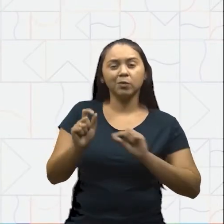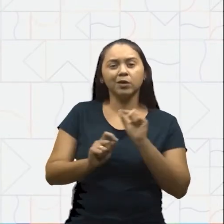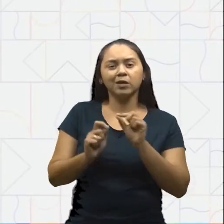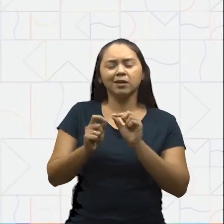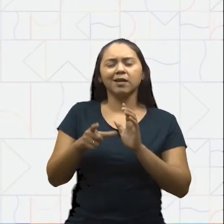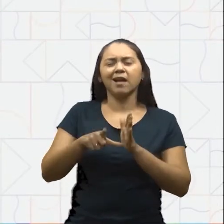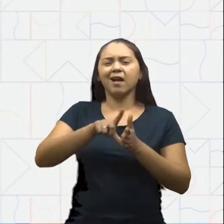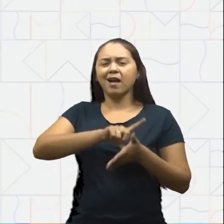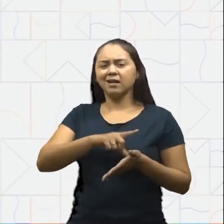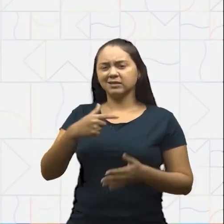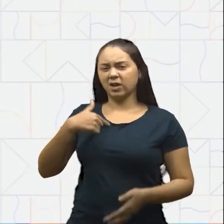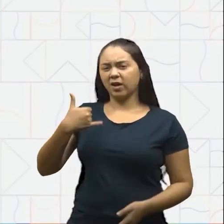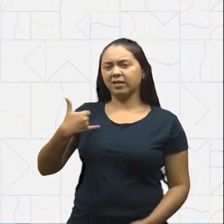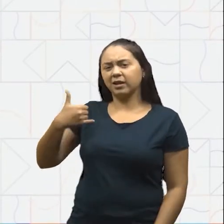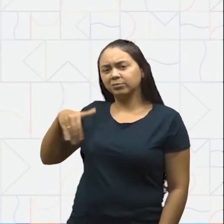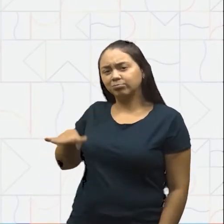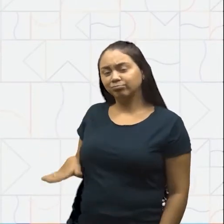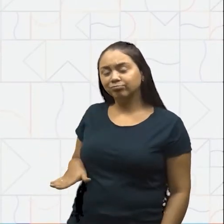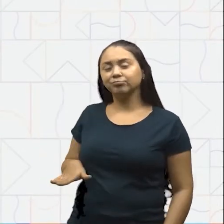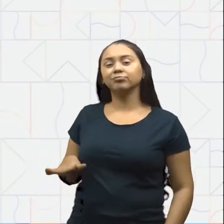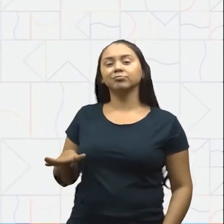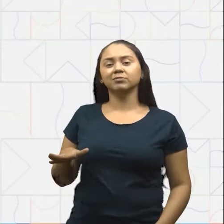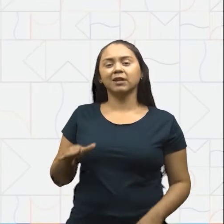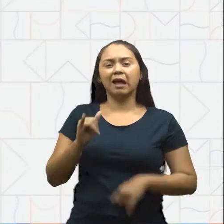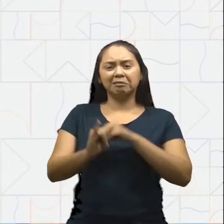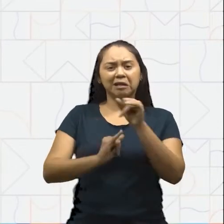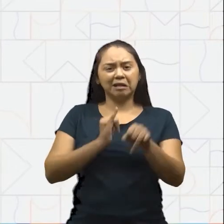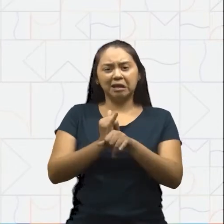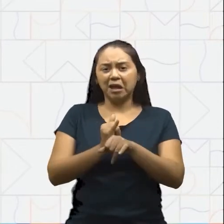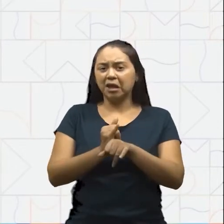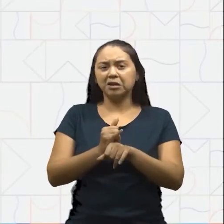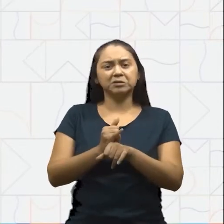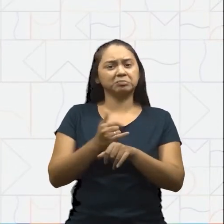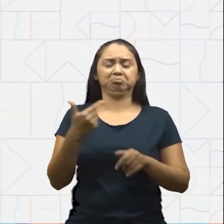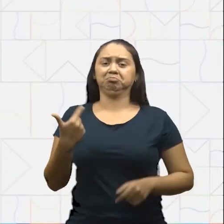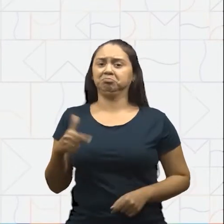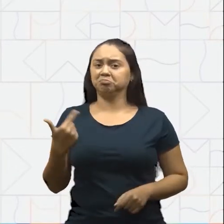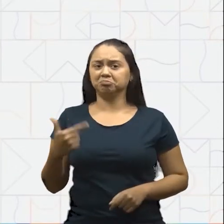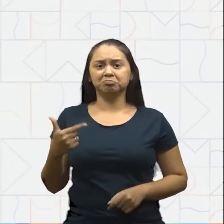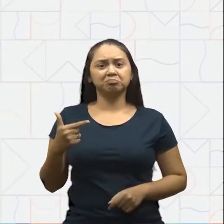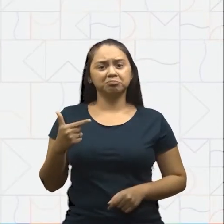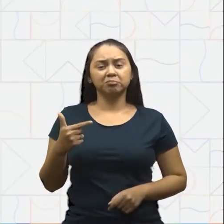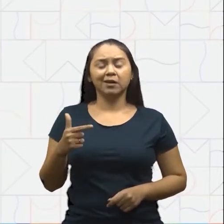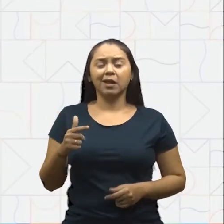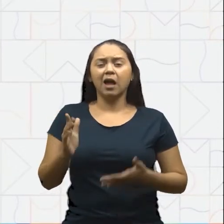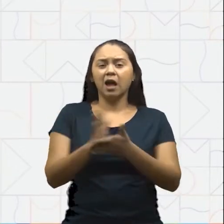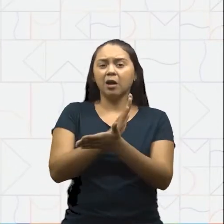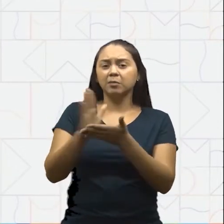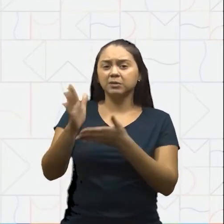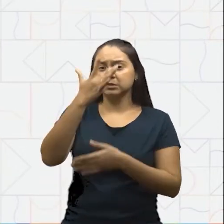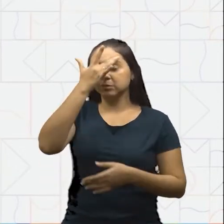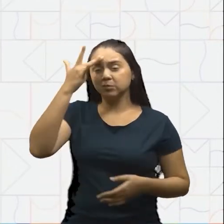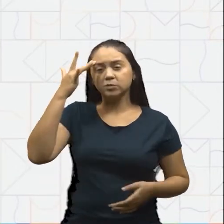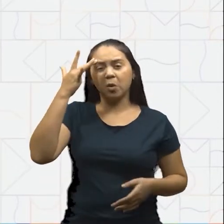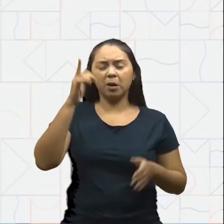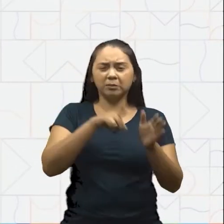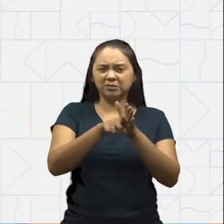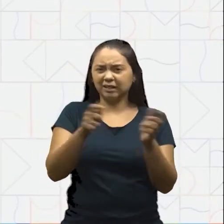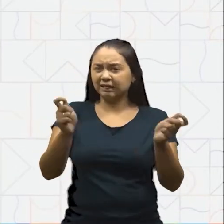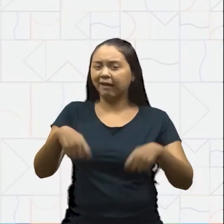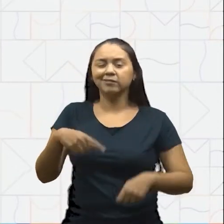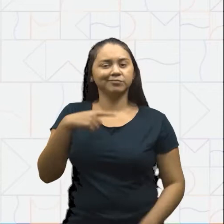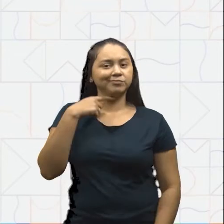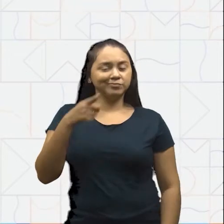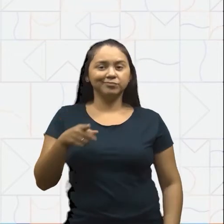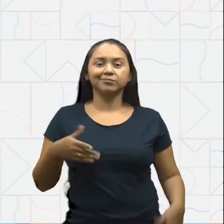Mas quando eu tinha a sua idade, o acesso à internet ainda era muito restrito e nem todas as pessoas podiam fazer pesquisa por